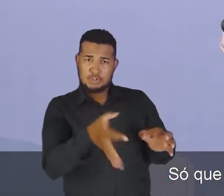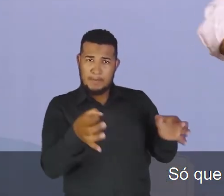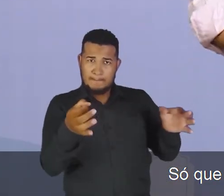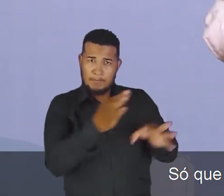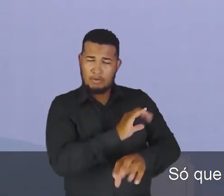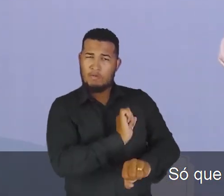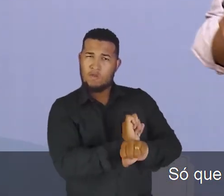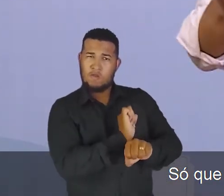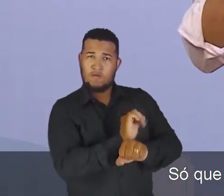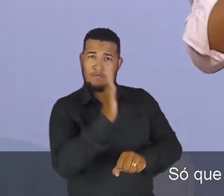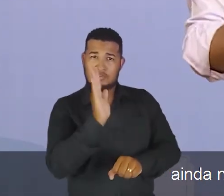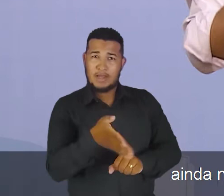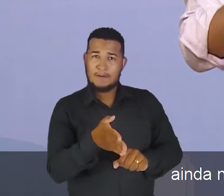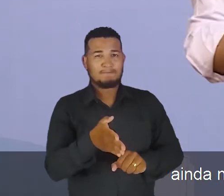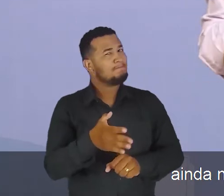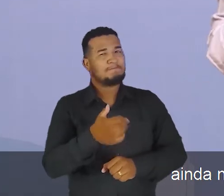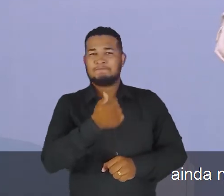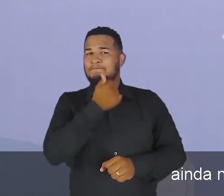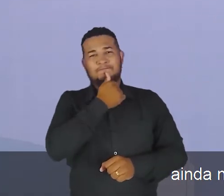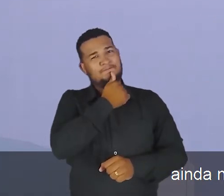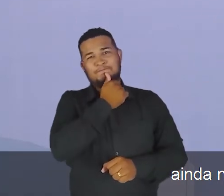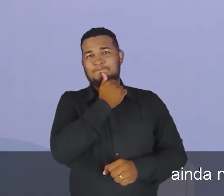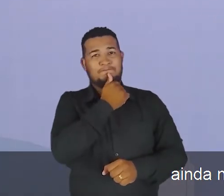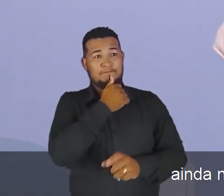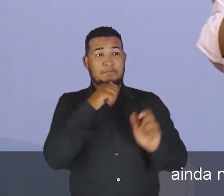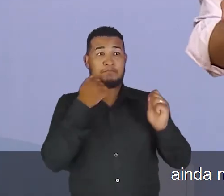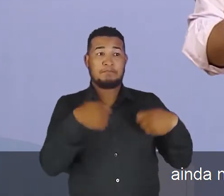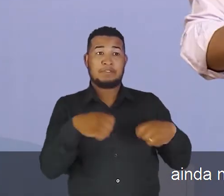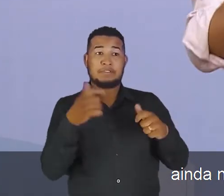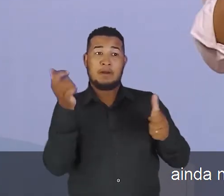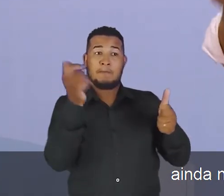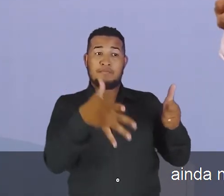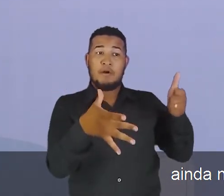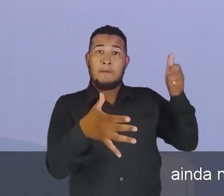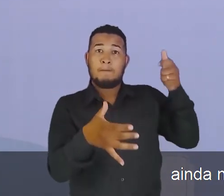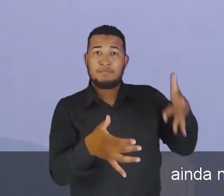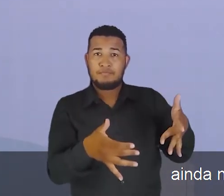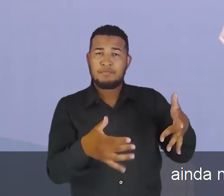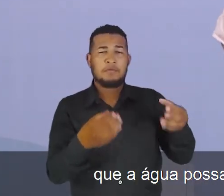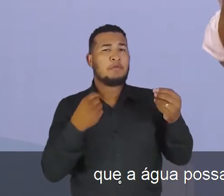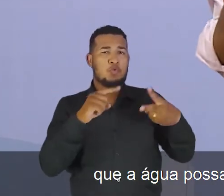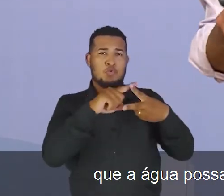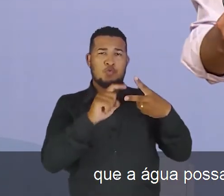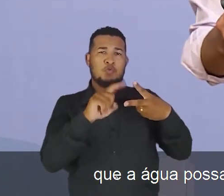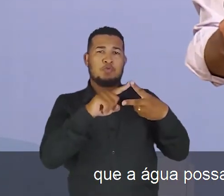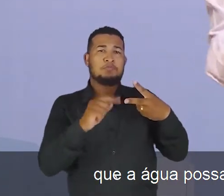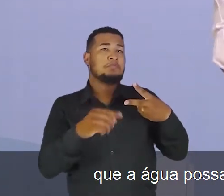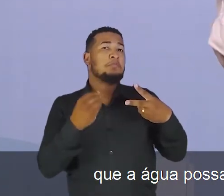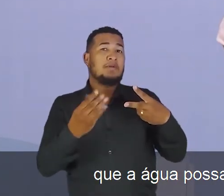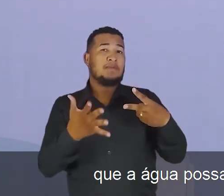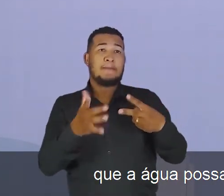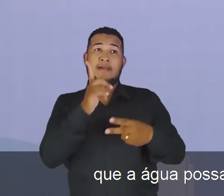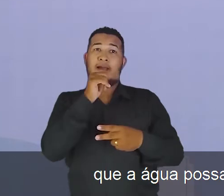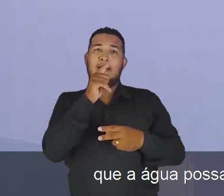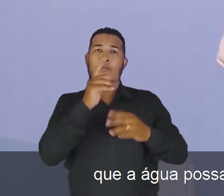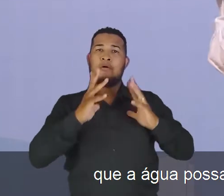consumida, professor? Não, ainda não. Ainda tem que ser adicionado 2 substâncias para que a água possa chegar em segurança na sua casa. Quais são